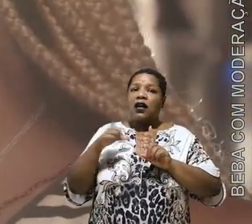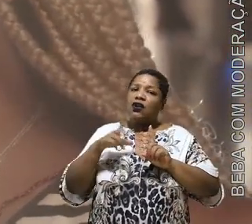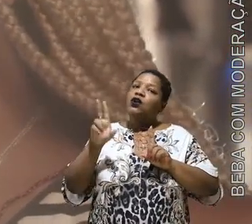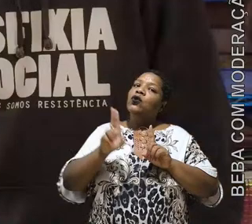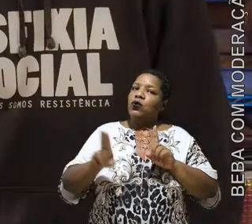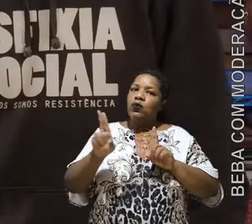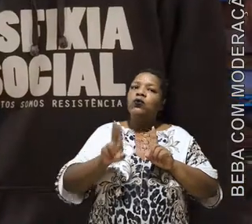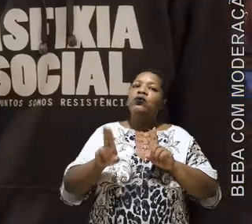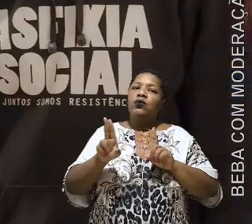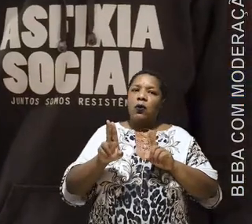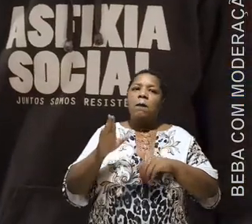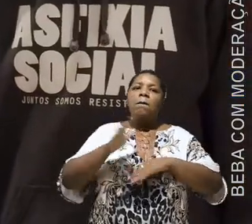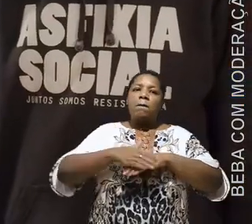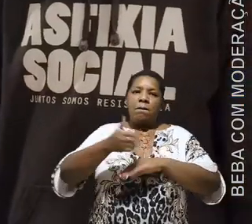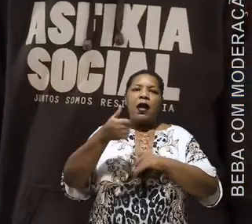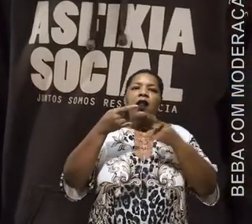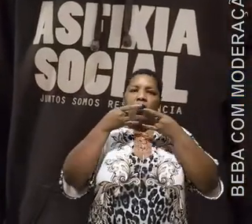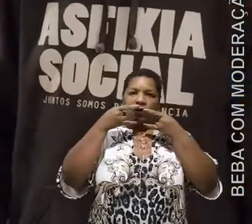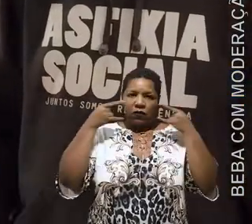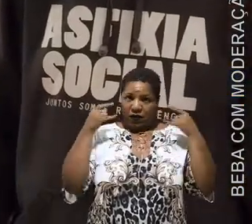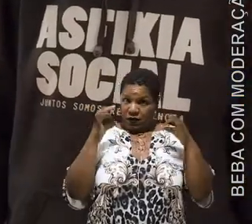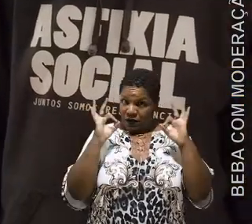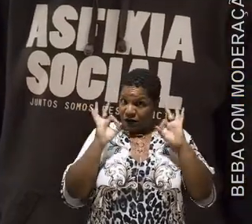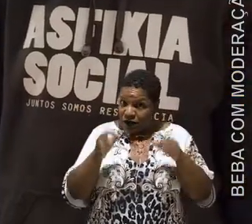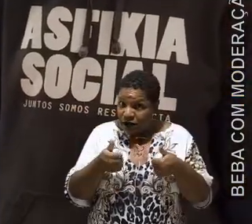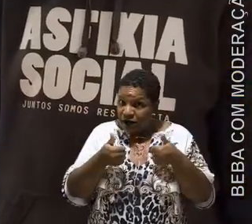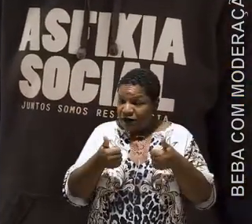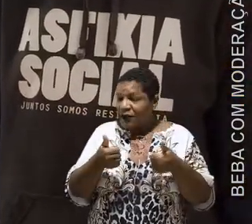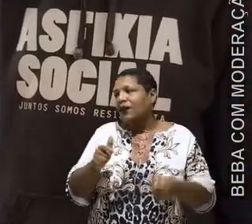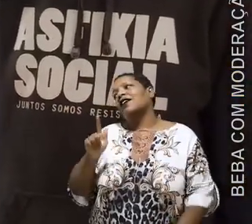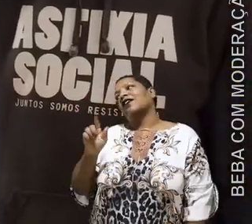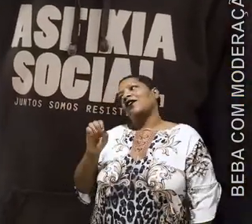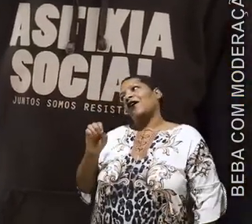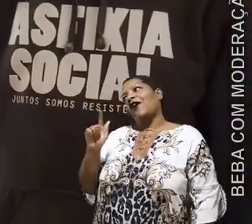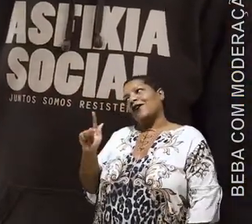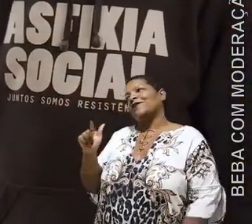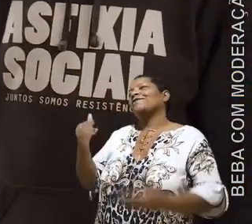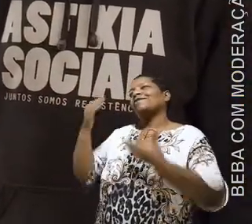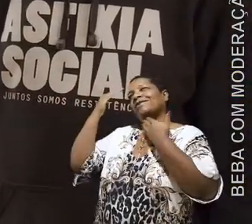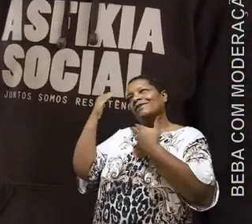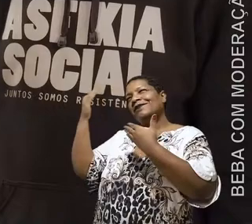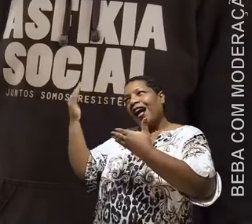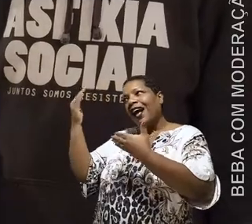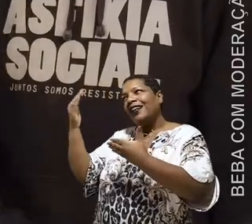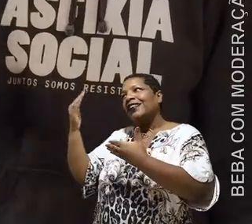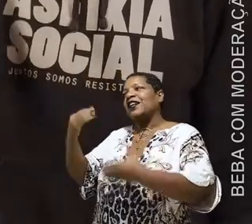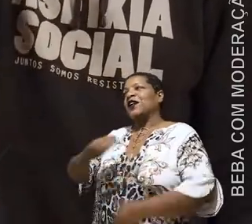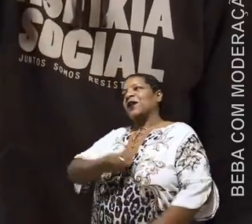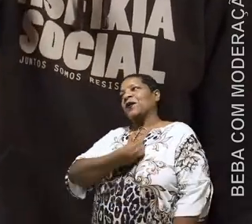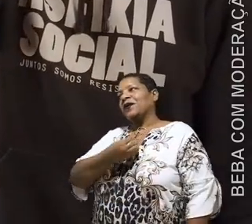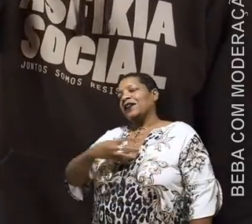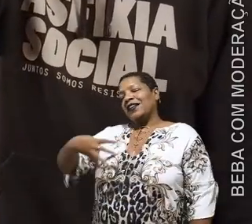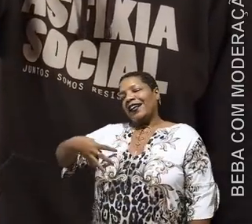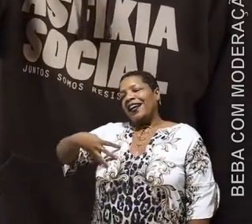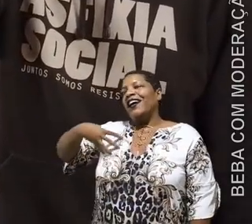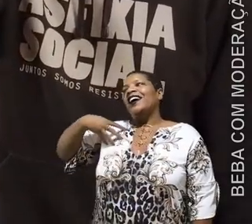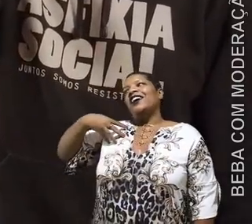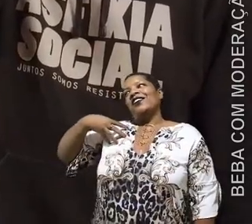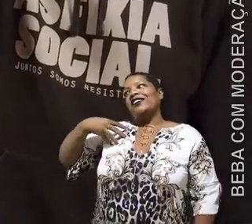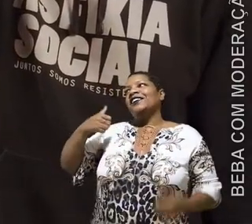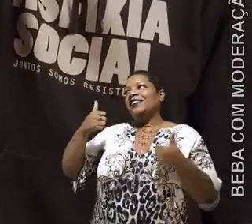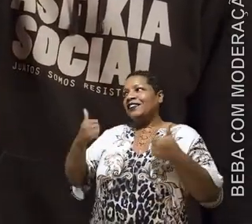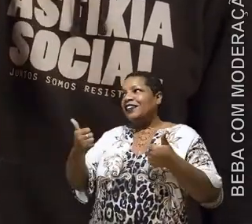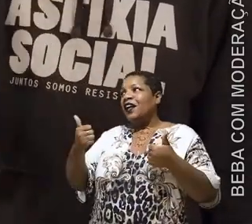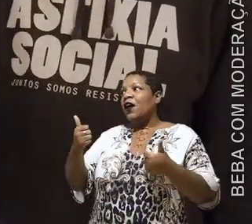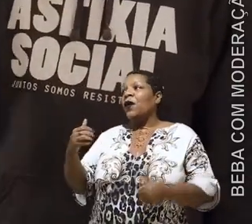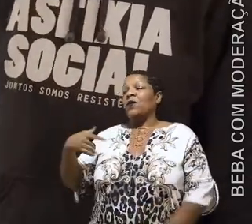máscara na frente das câmeras mas como tem a mesa do DJ tudo mais eu igual que a gente tava muito próximos a gente decidiu fazer essa entrevista de